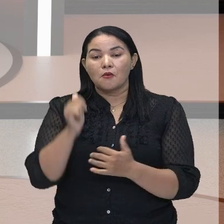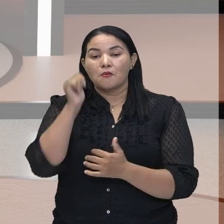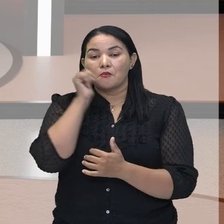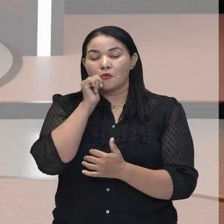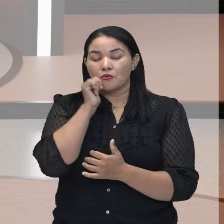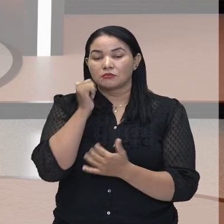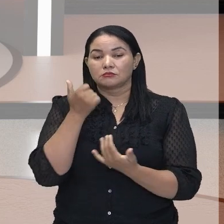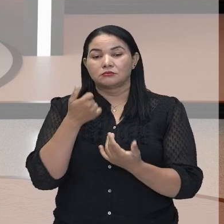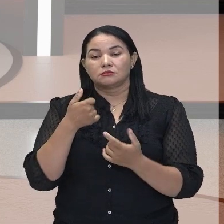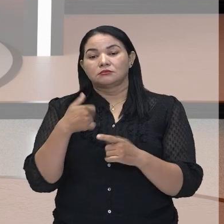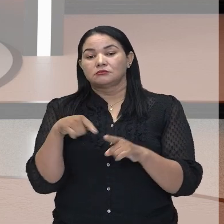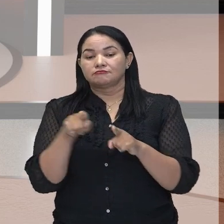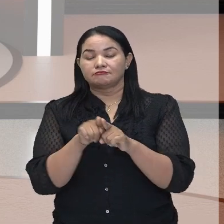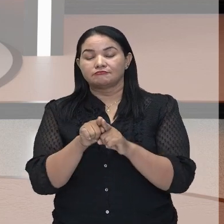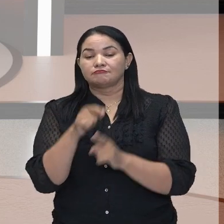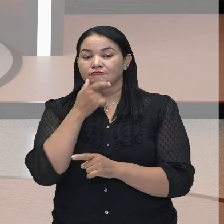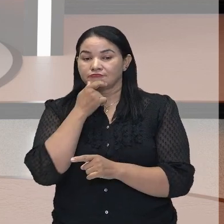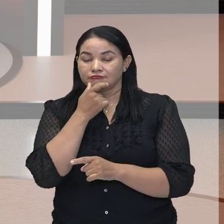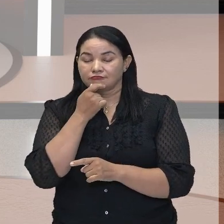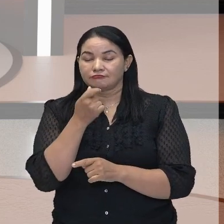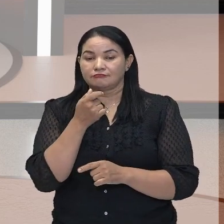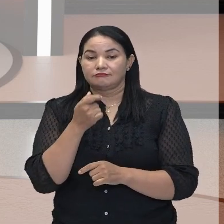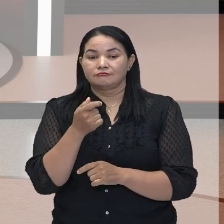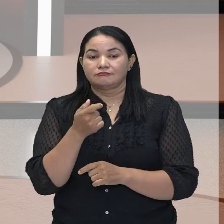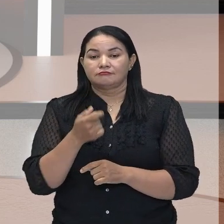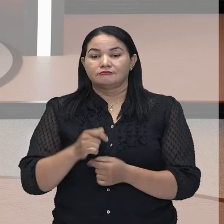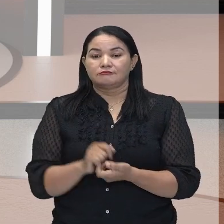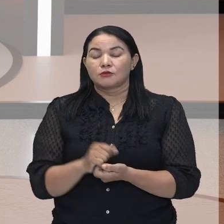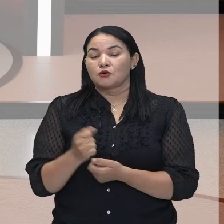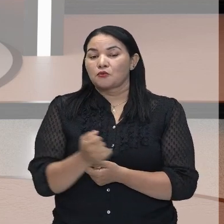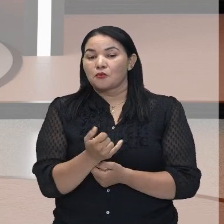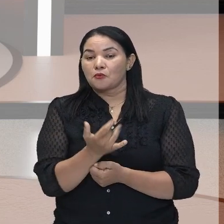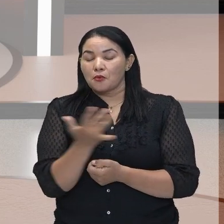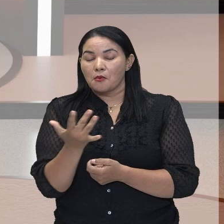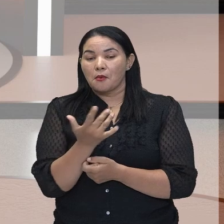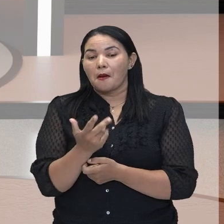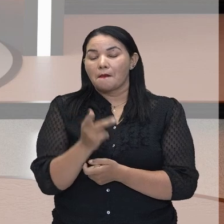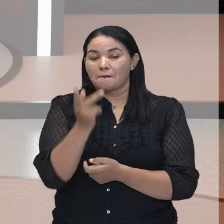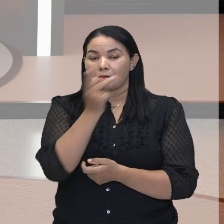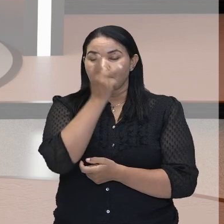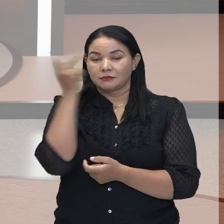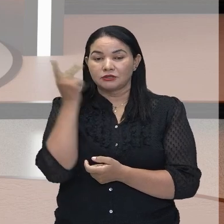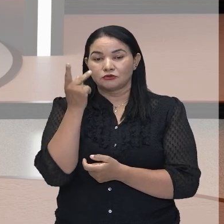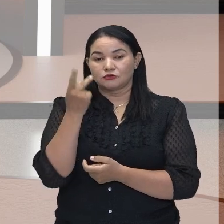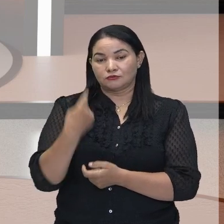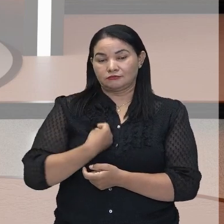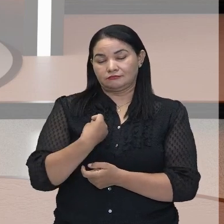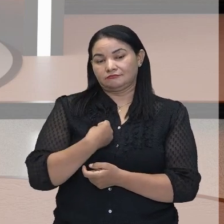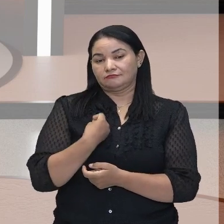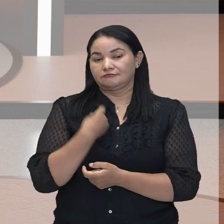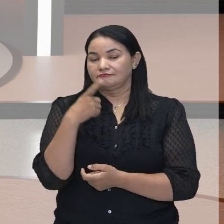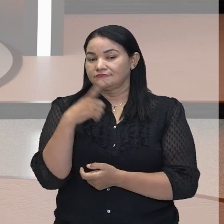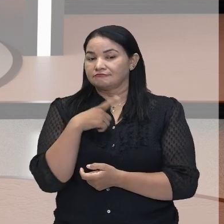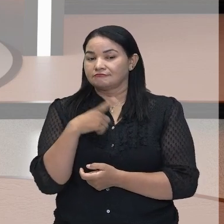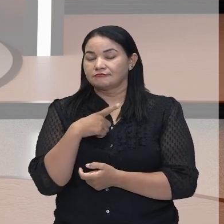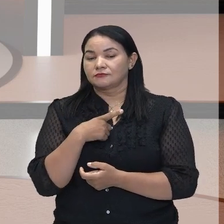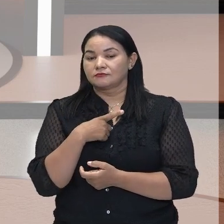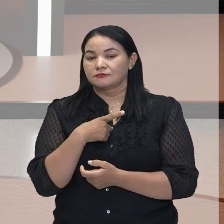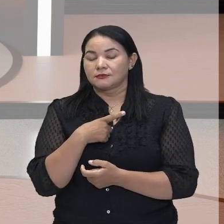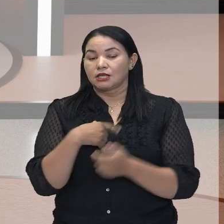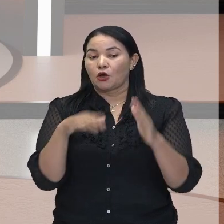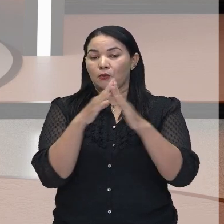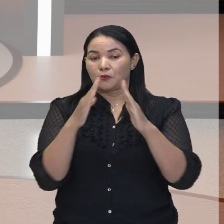mulheres, a questão dos homens, né? Olha só a quantidade de pessoas, né, que a pirâmide